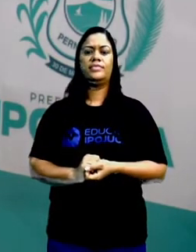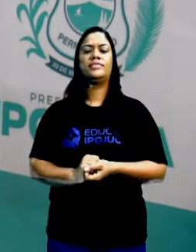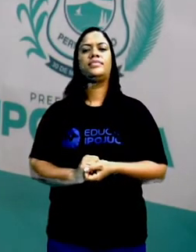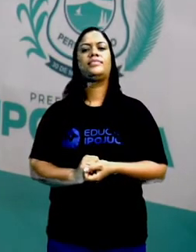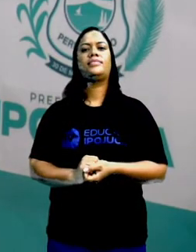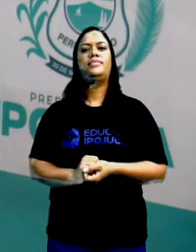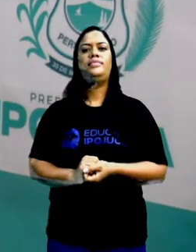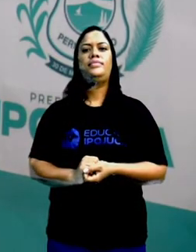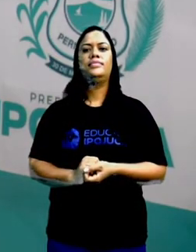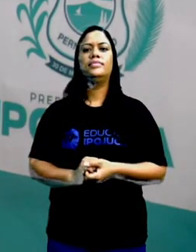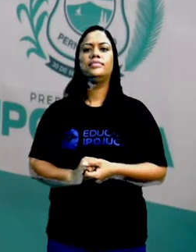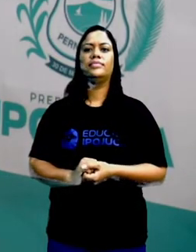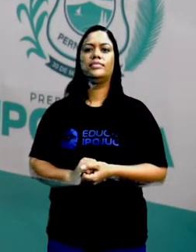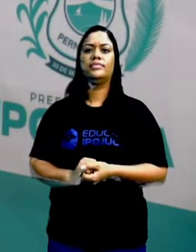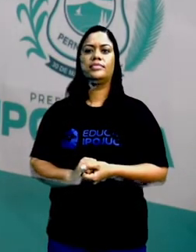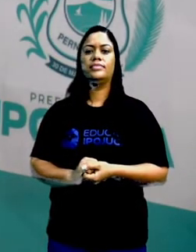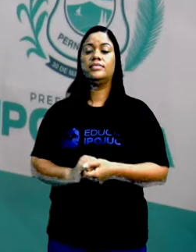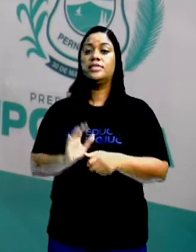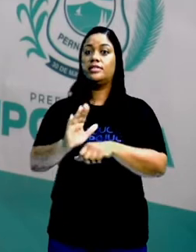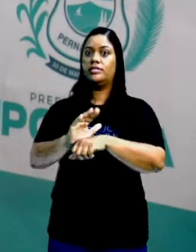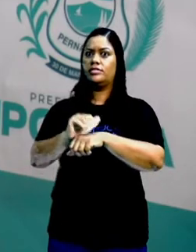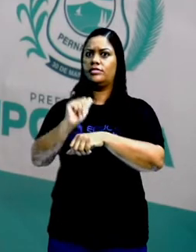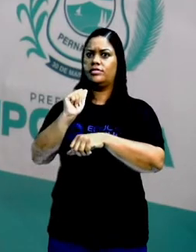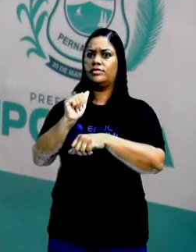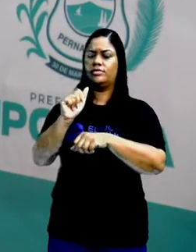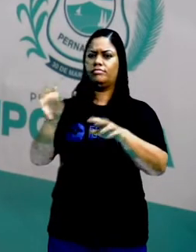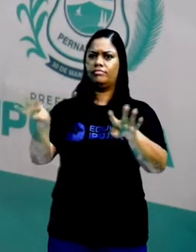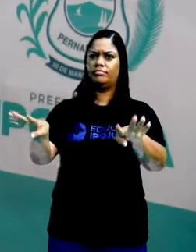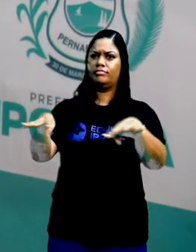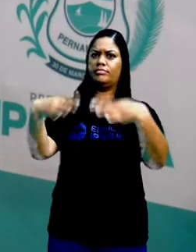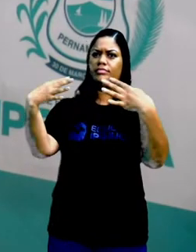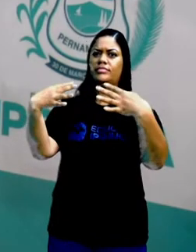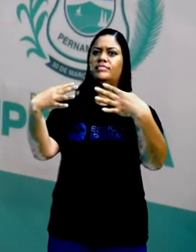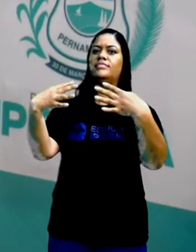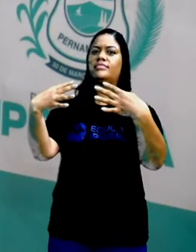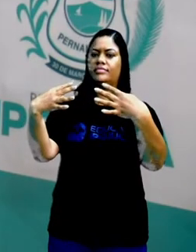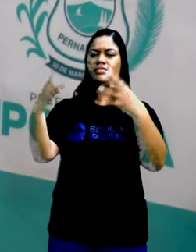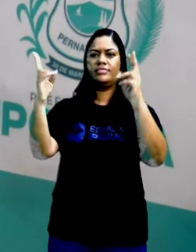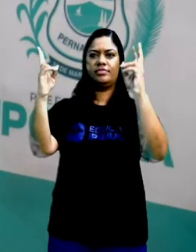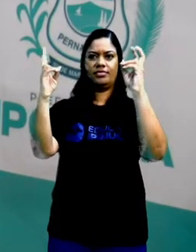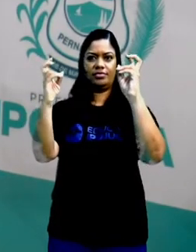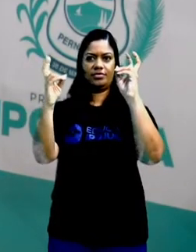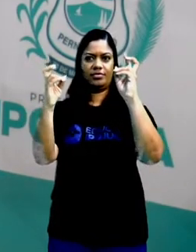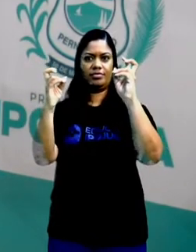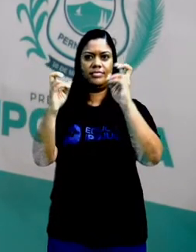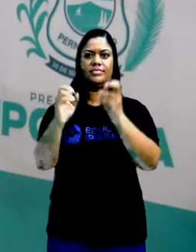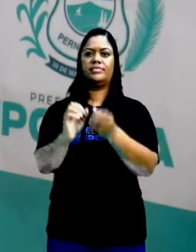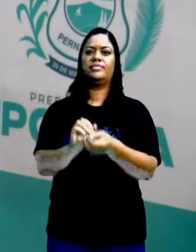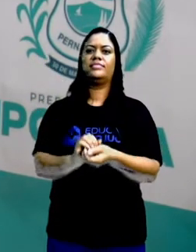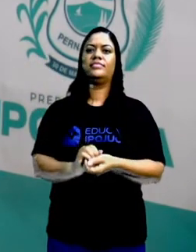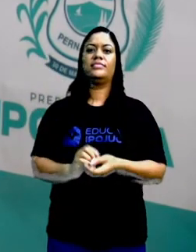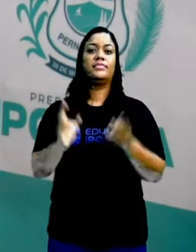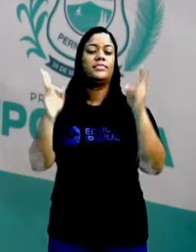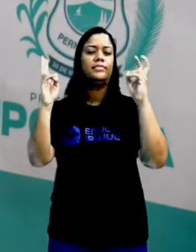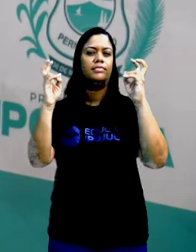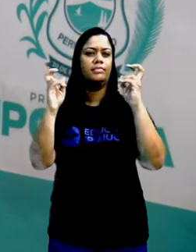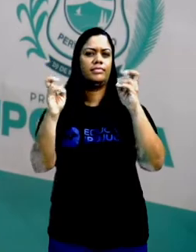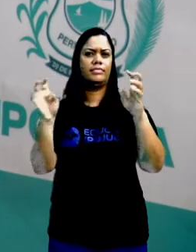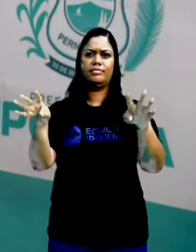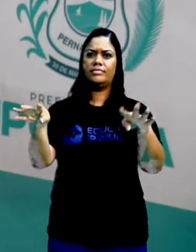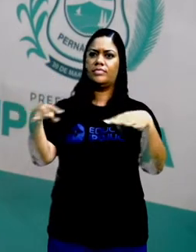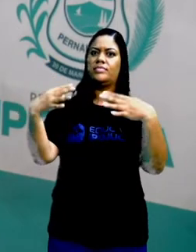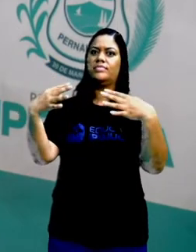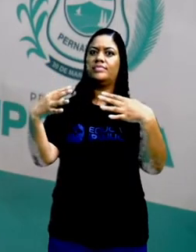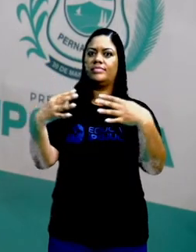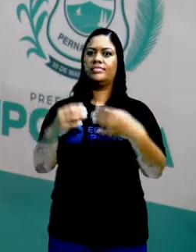seus leitores certo que chama a atenção para um determinado o tema para um determinado assunto